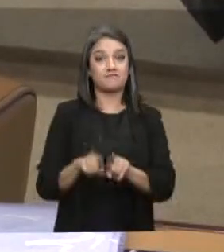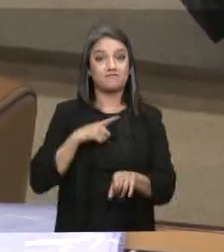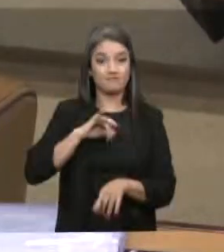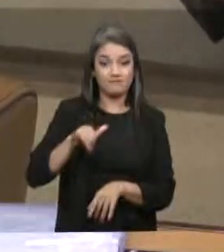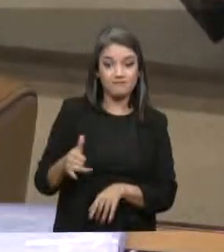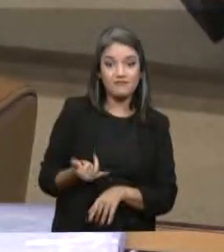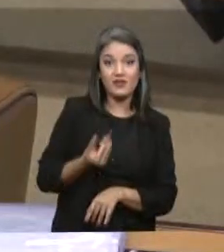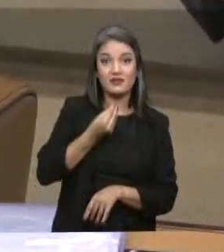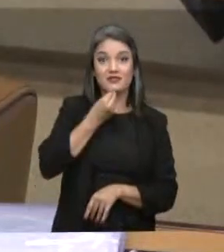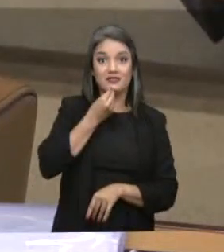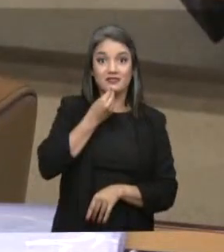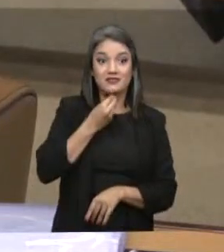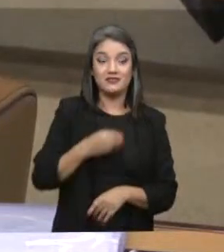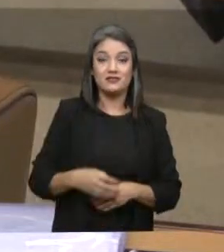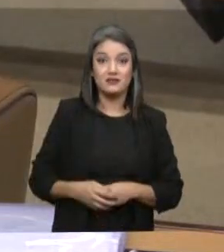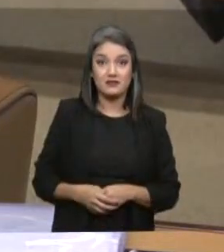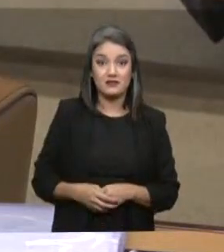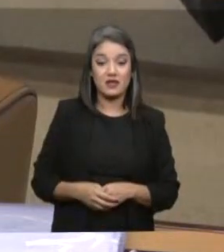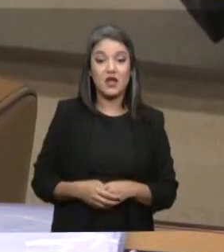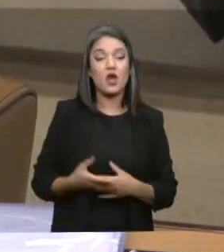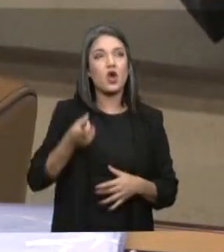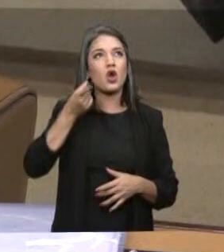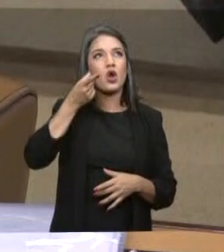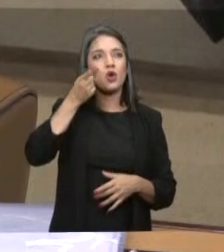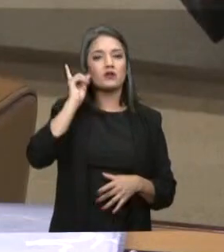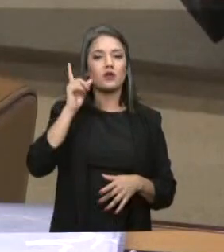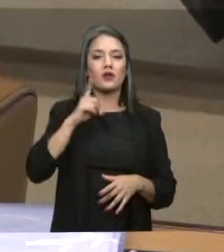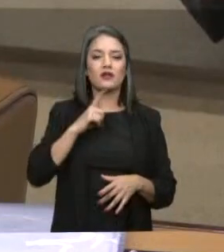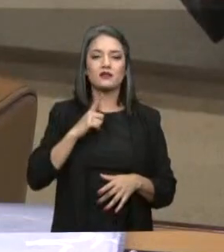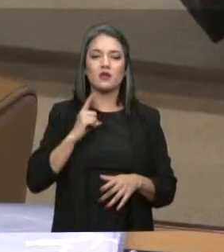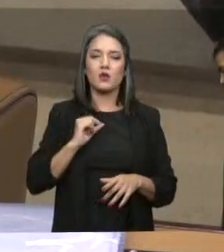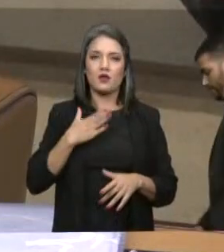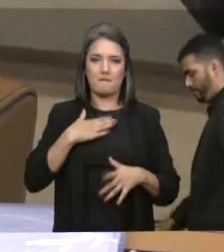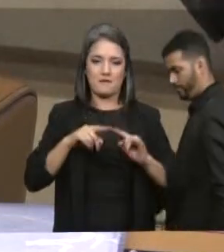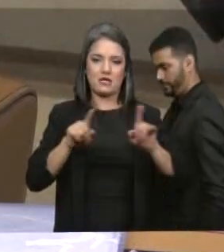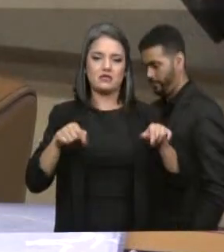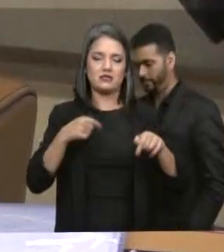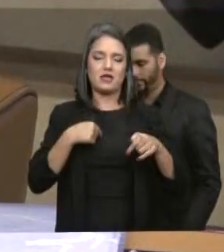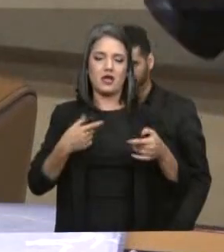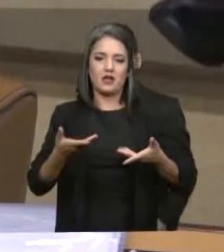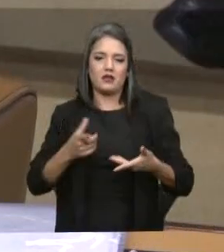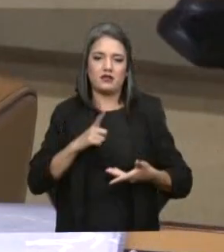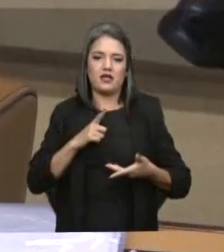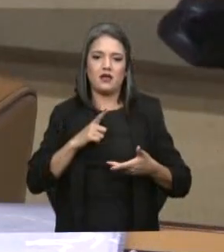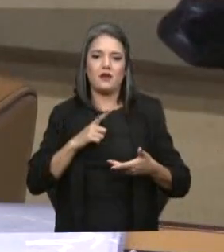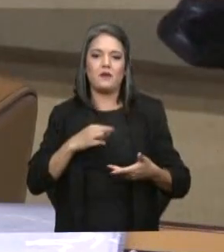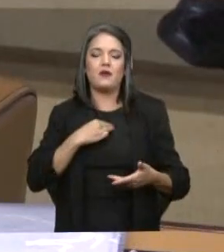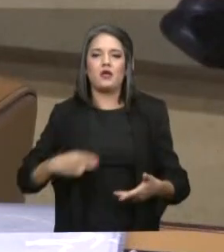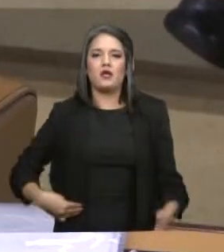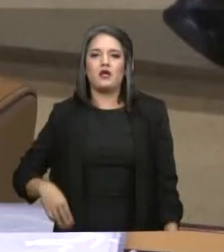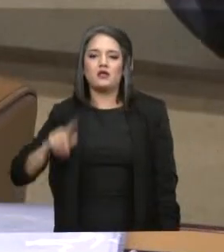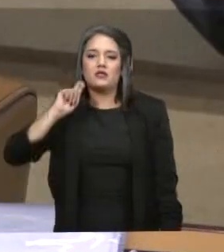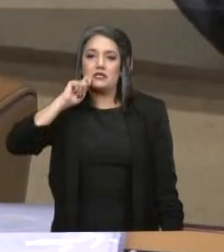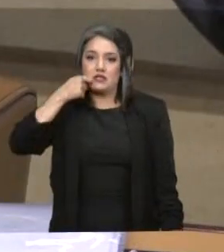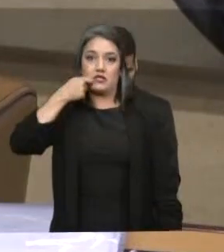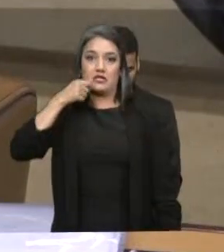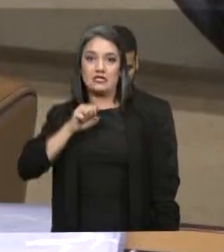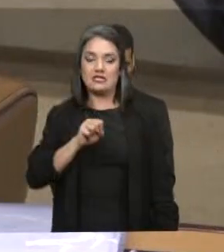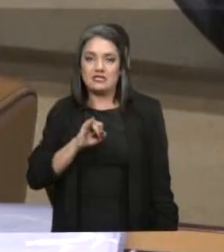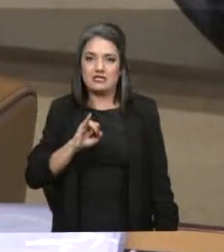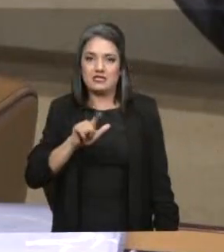ainda anteontem de receber meu gabinete o ministro se o vida Almeida